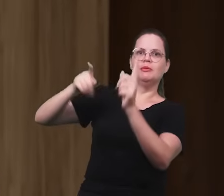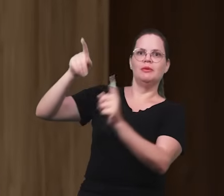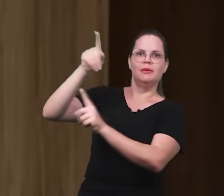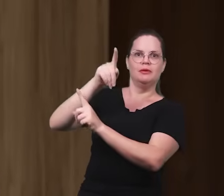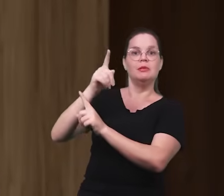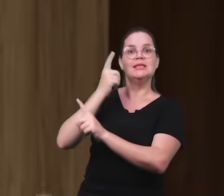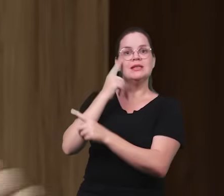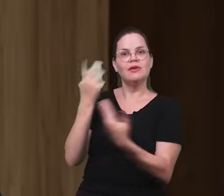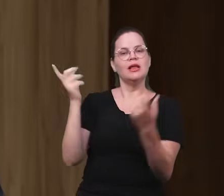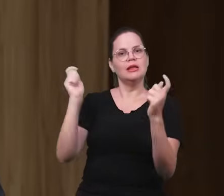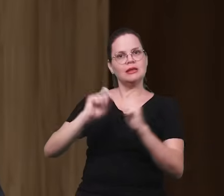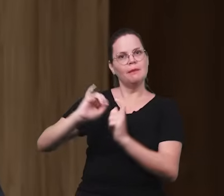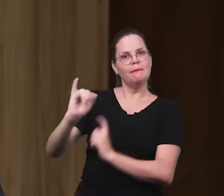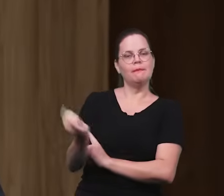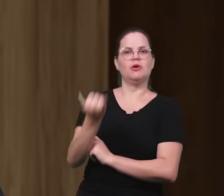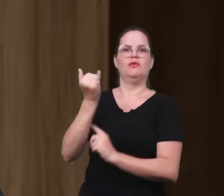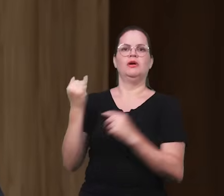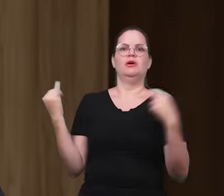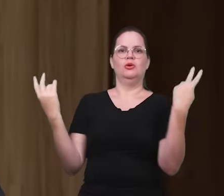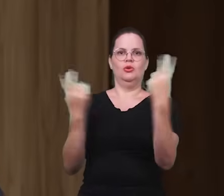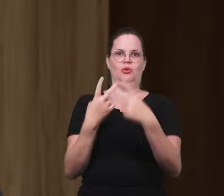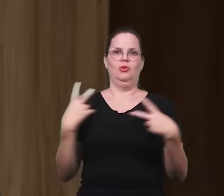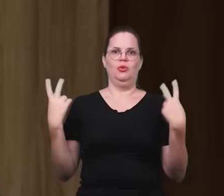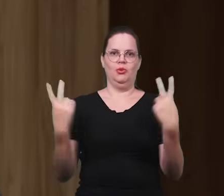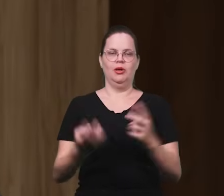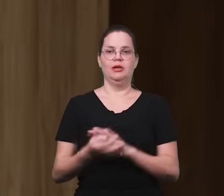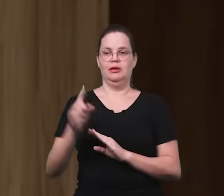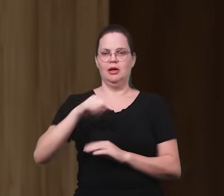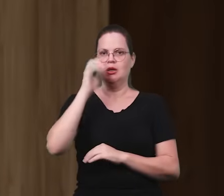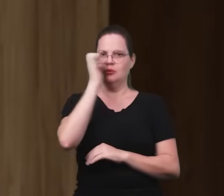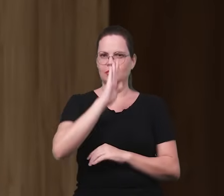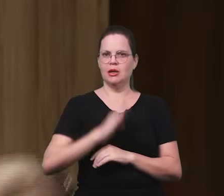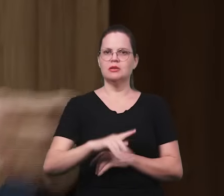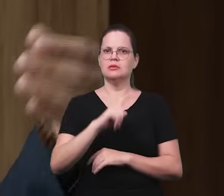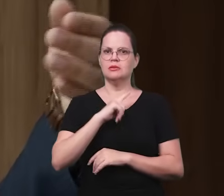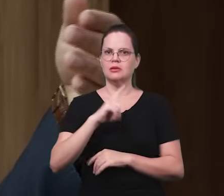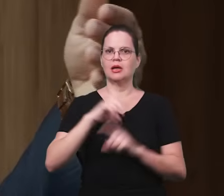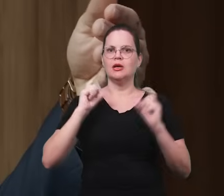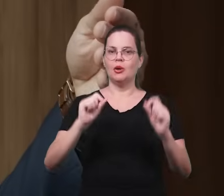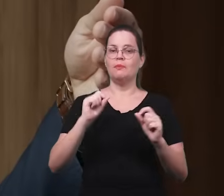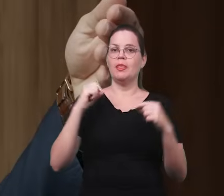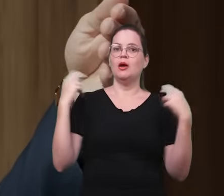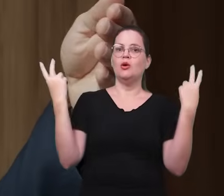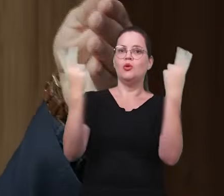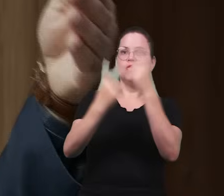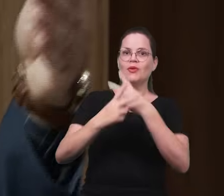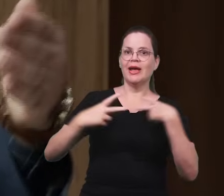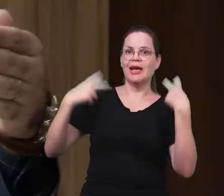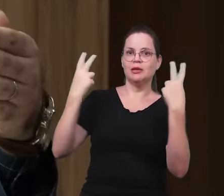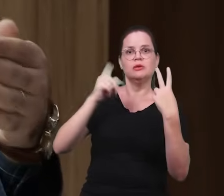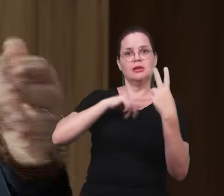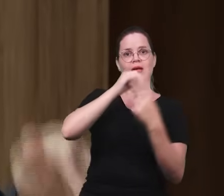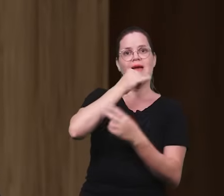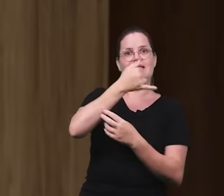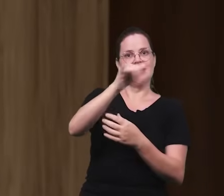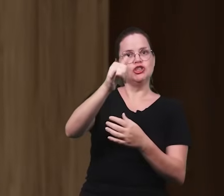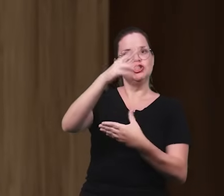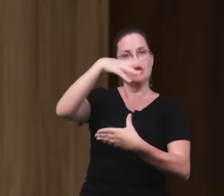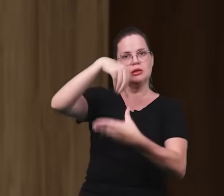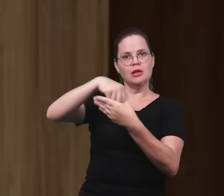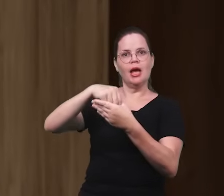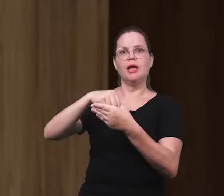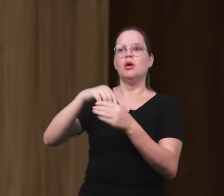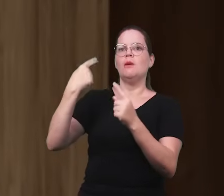dessa geração de energia eólica. No Brasil, sobretudo, tem bastante, que é transformar essa energia do vento em